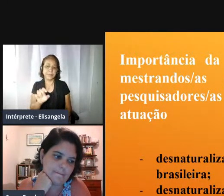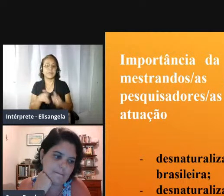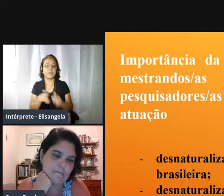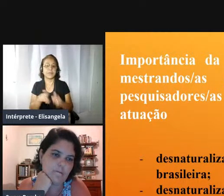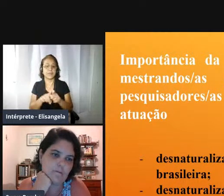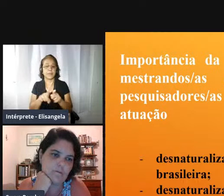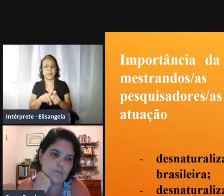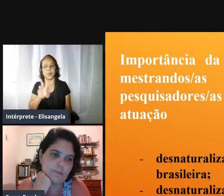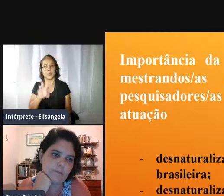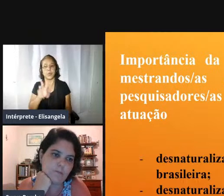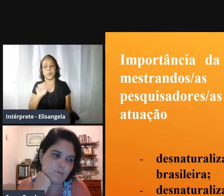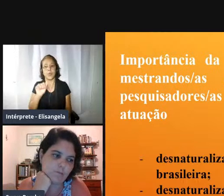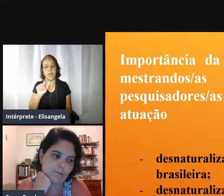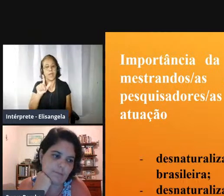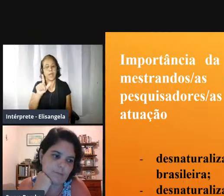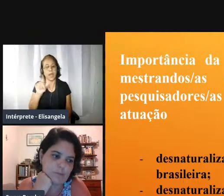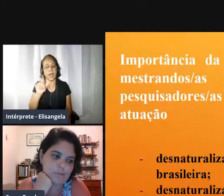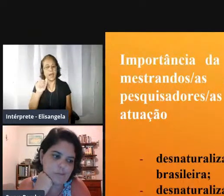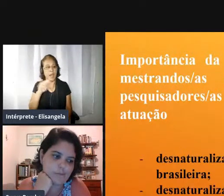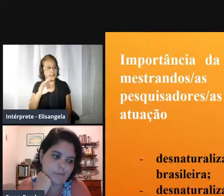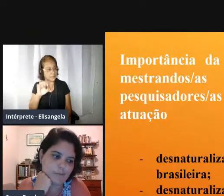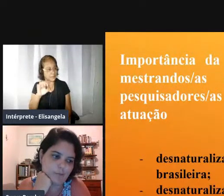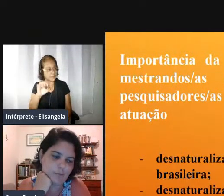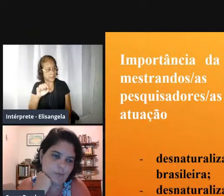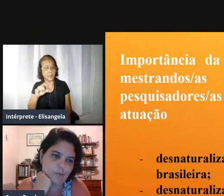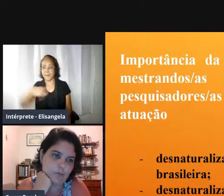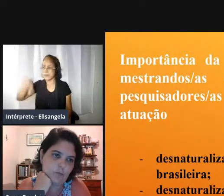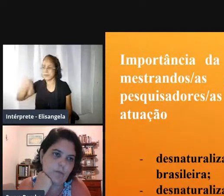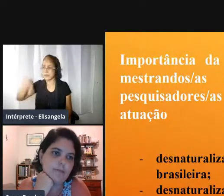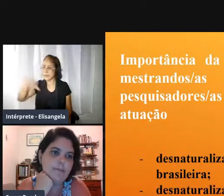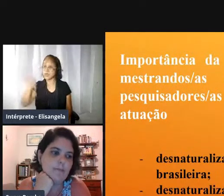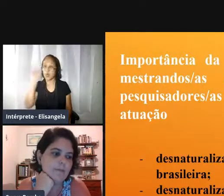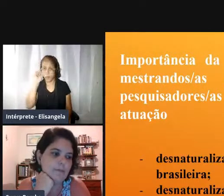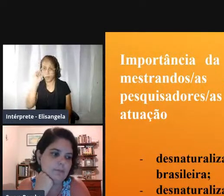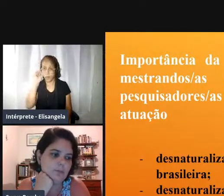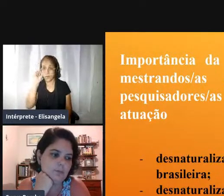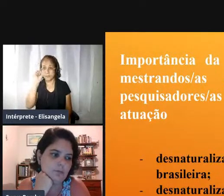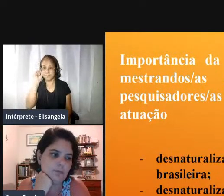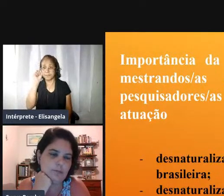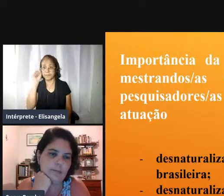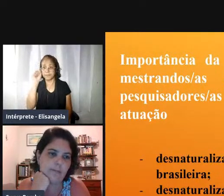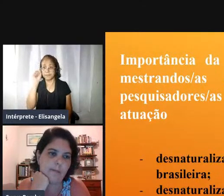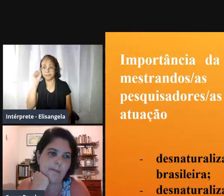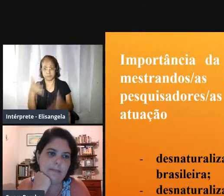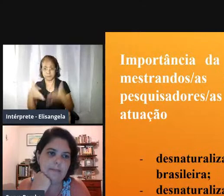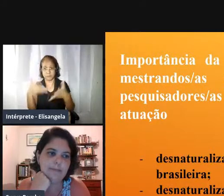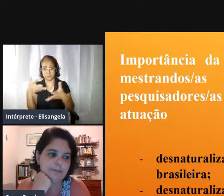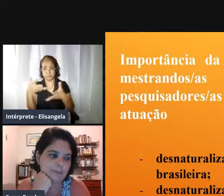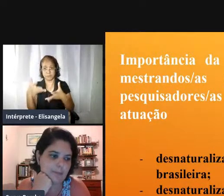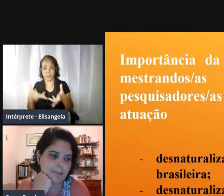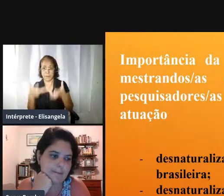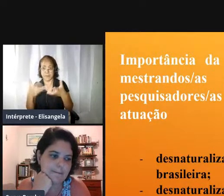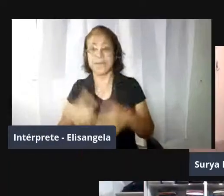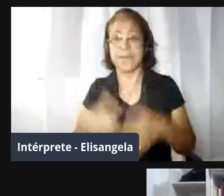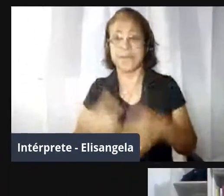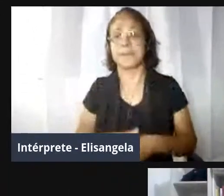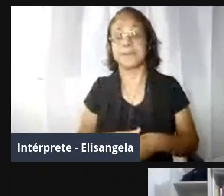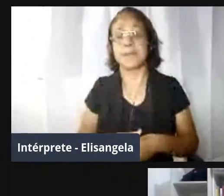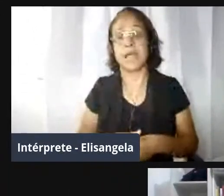uma observação, né, para todos e todas que nos ouvem aqui. Acho que a imprescindibilidade dessas pesquisas,